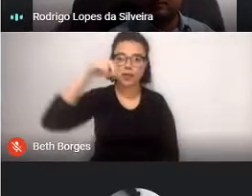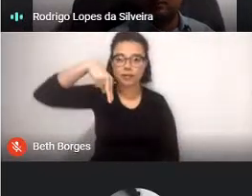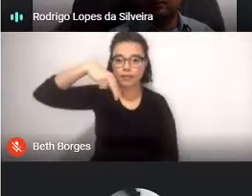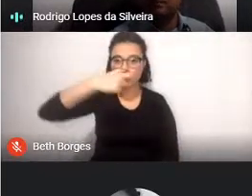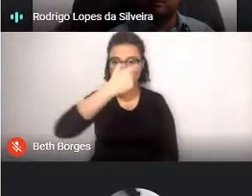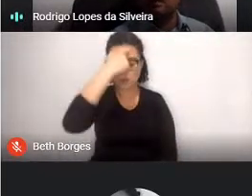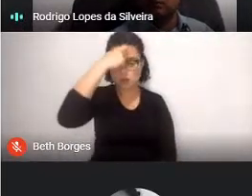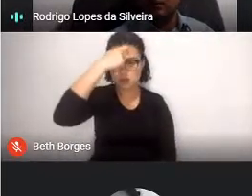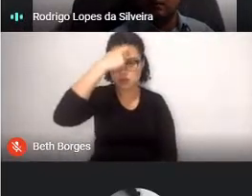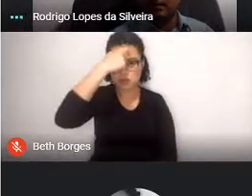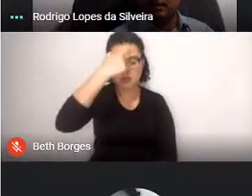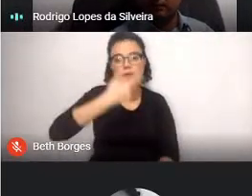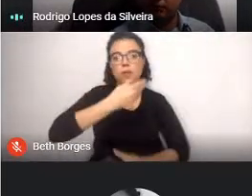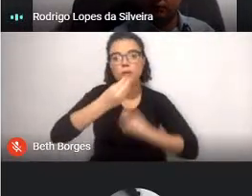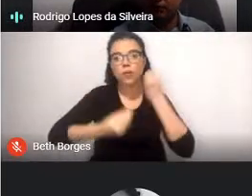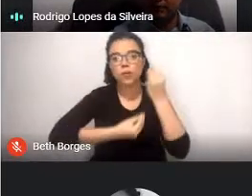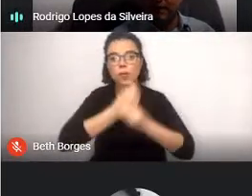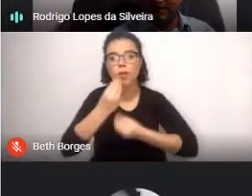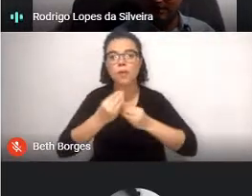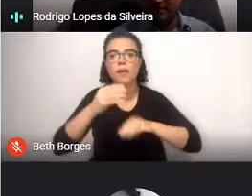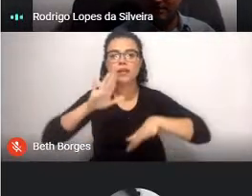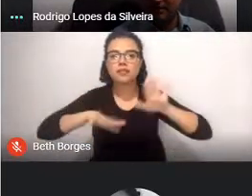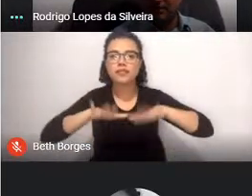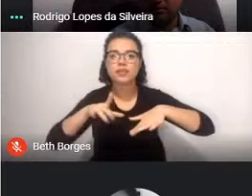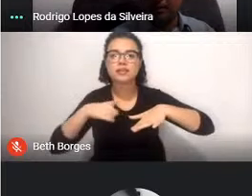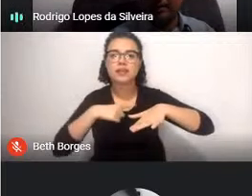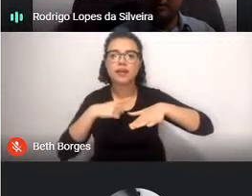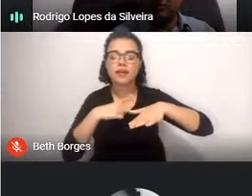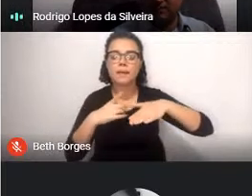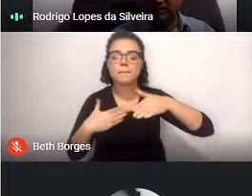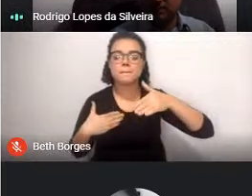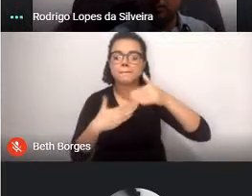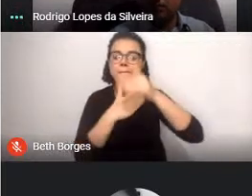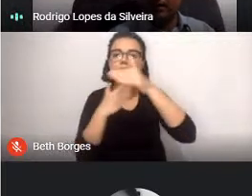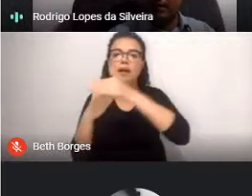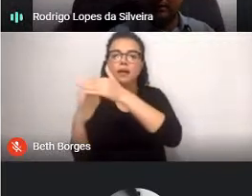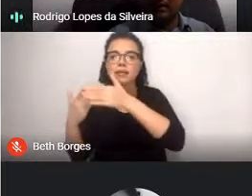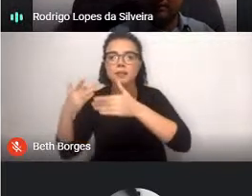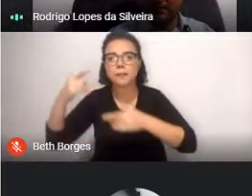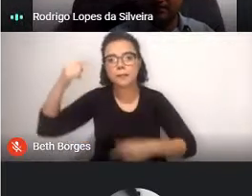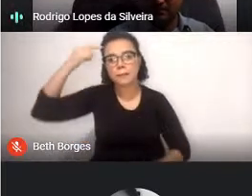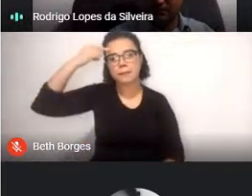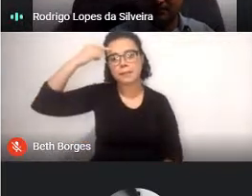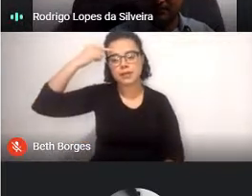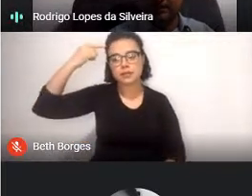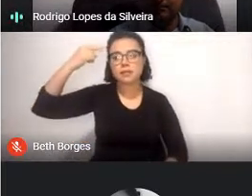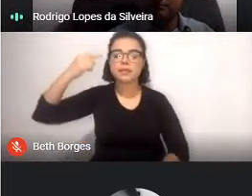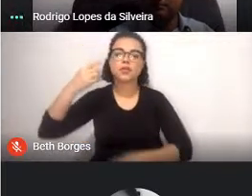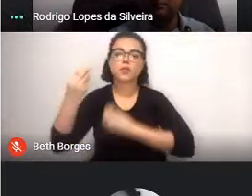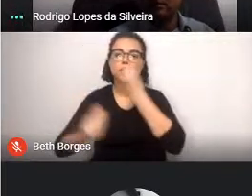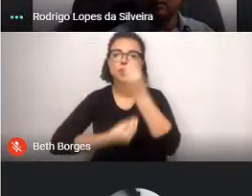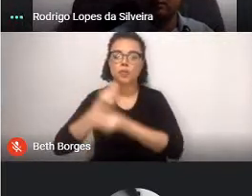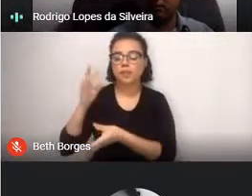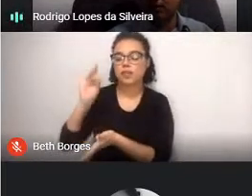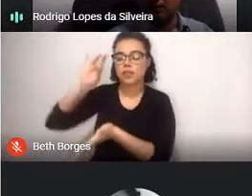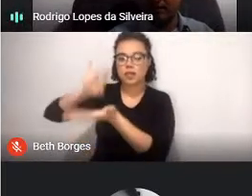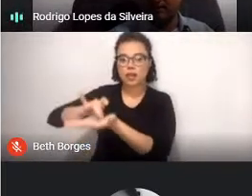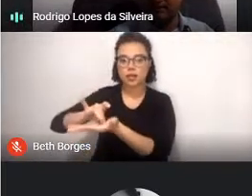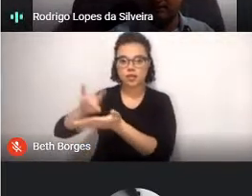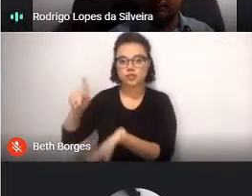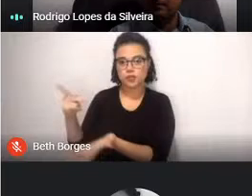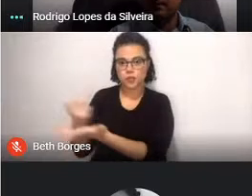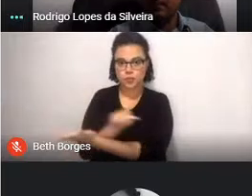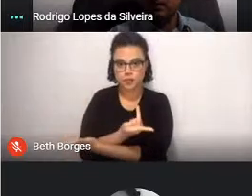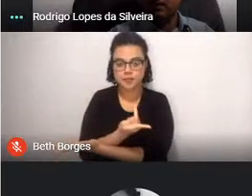momentos, pensamentos que são funcionais, coerentes com a realidade específica, tá? Que vão